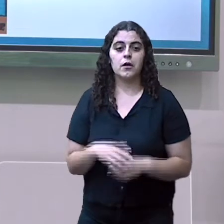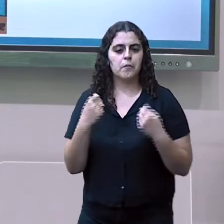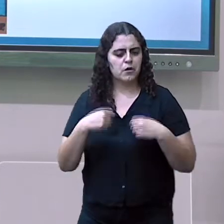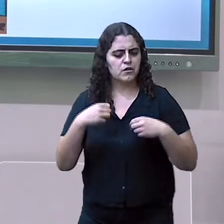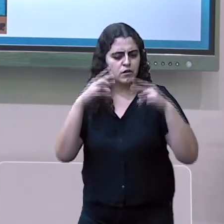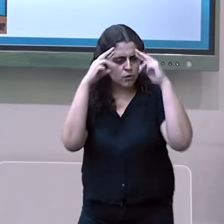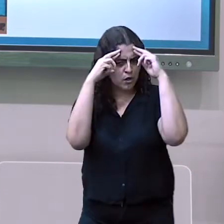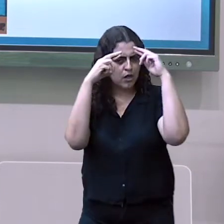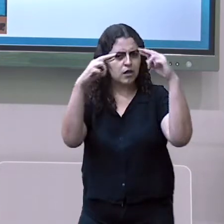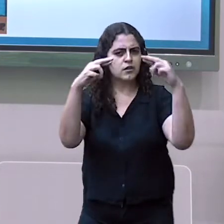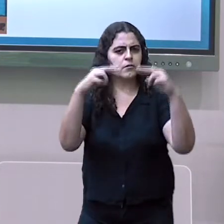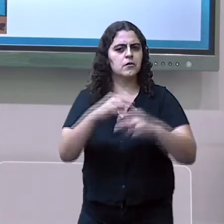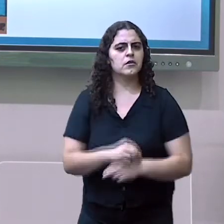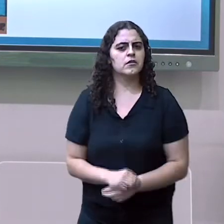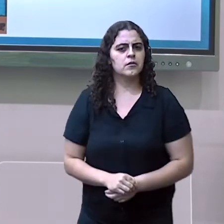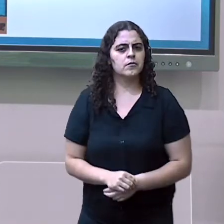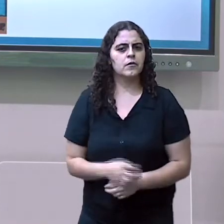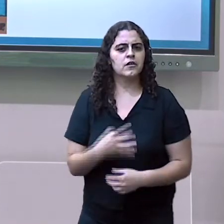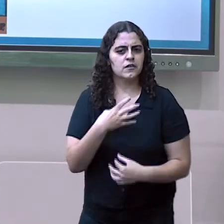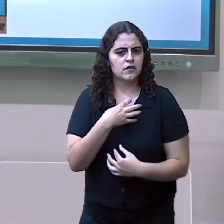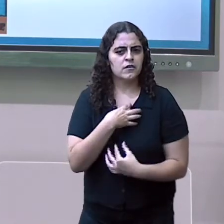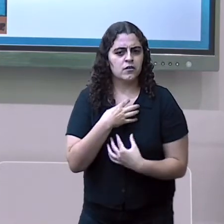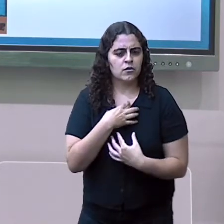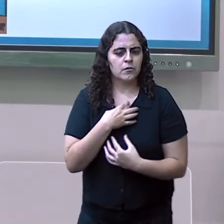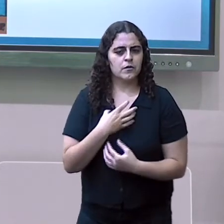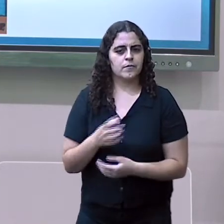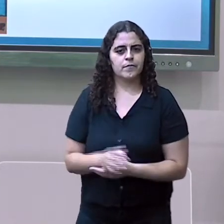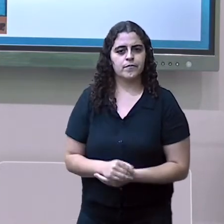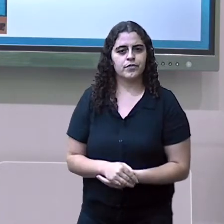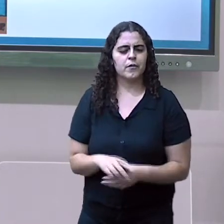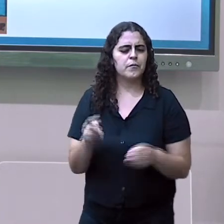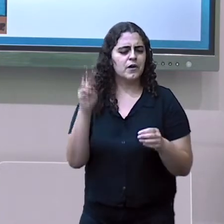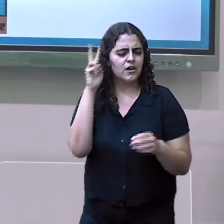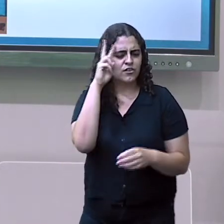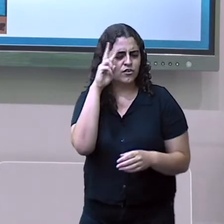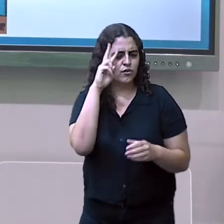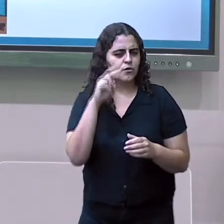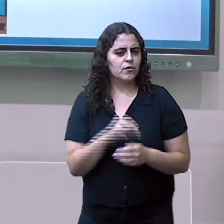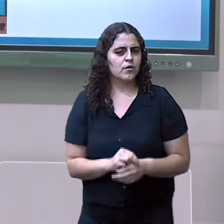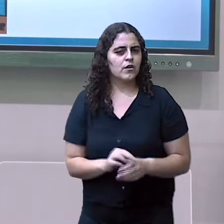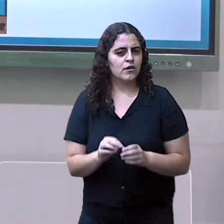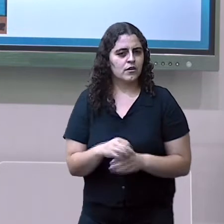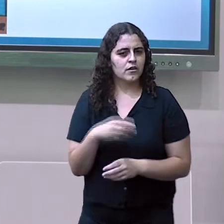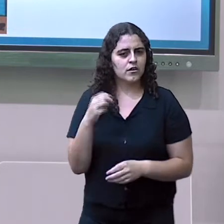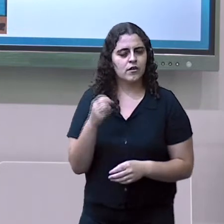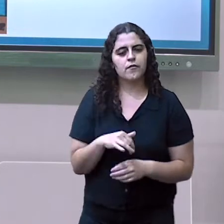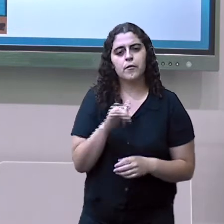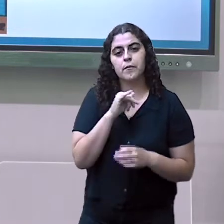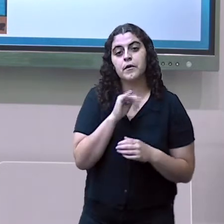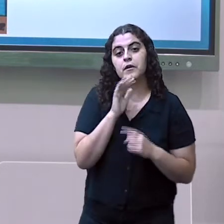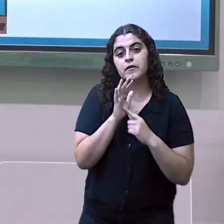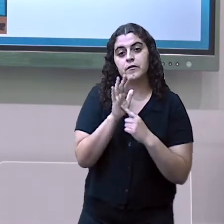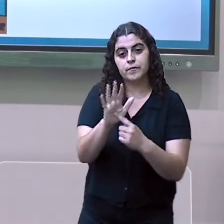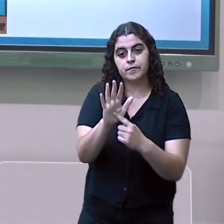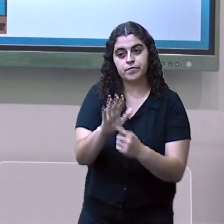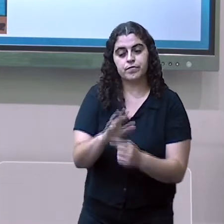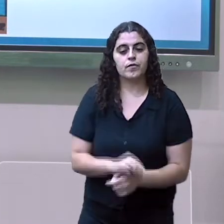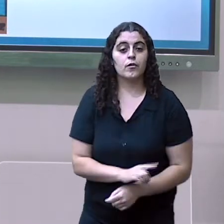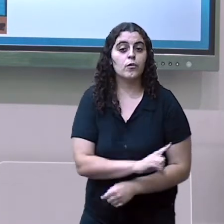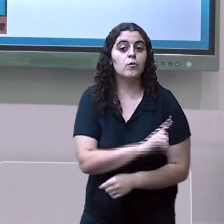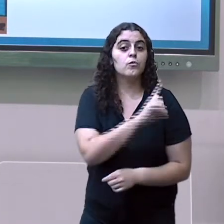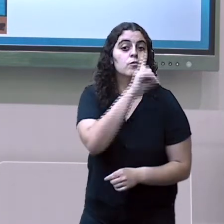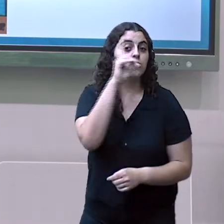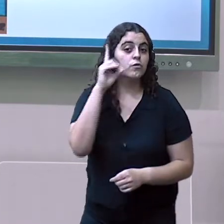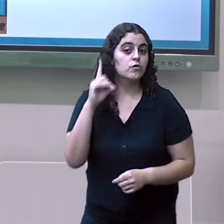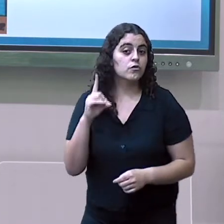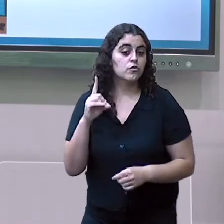que respeitar. Eu vou contar para vocês uma situação. Uma vez aconteceu de eu